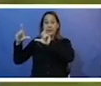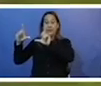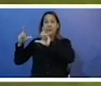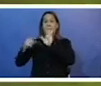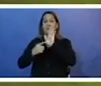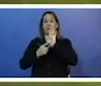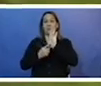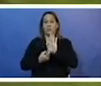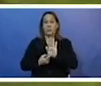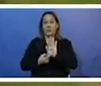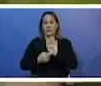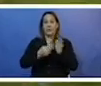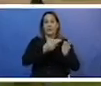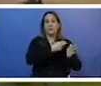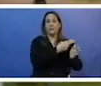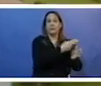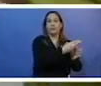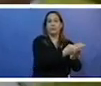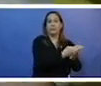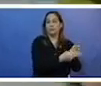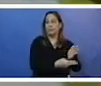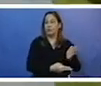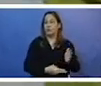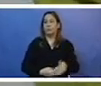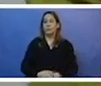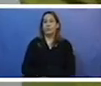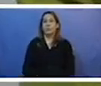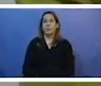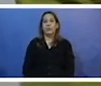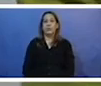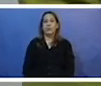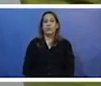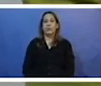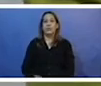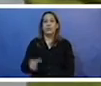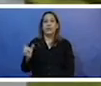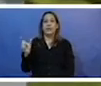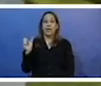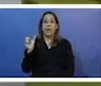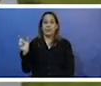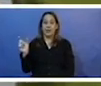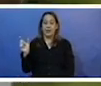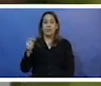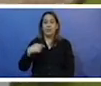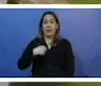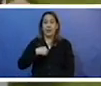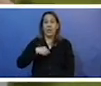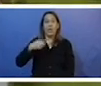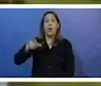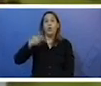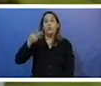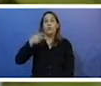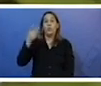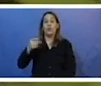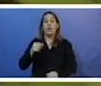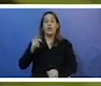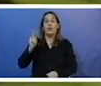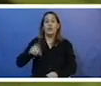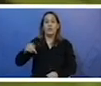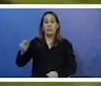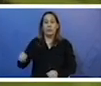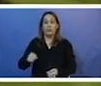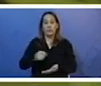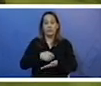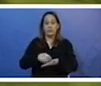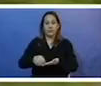aparecer algumas figuras. Essas figuras vai ser a palavra ditada. E aí eu vou escrever com vocês. Lembrando que